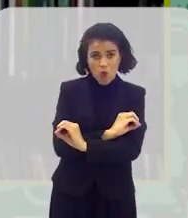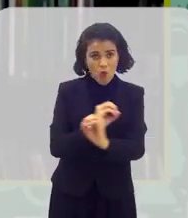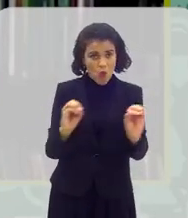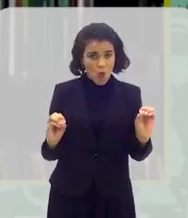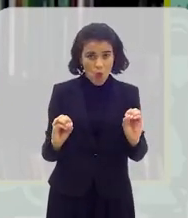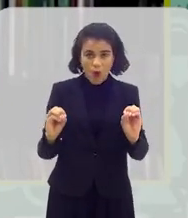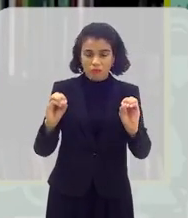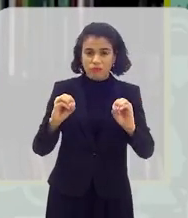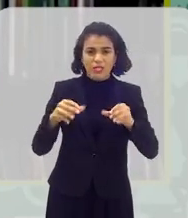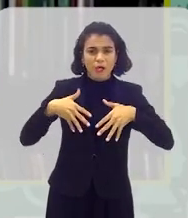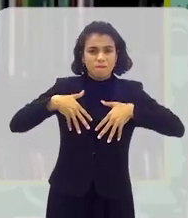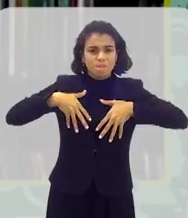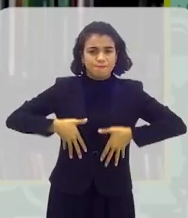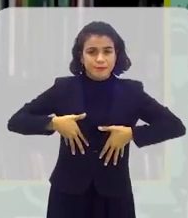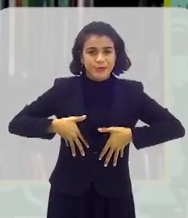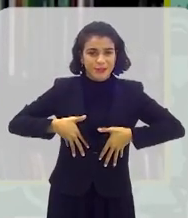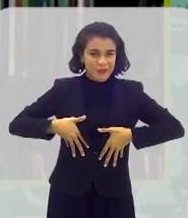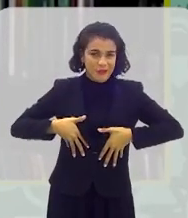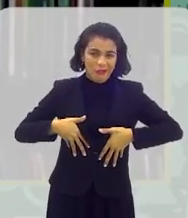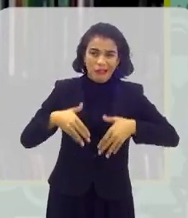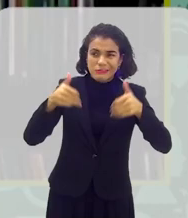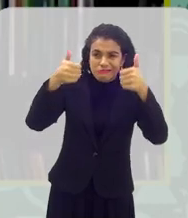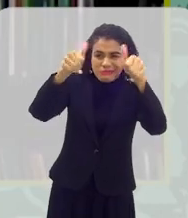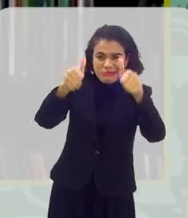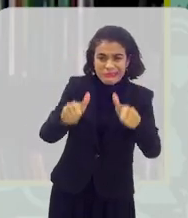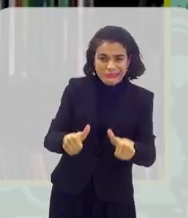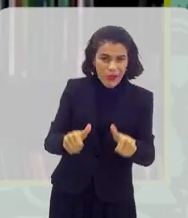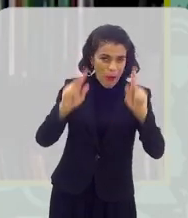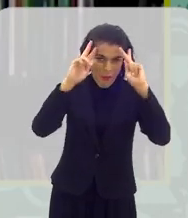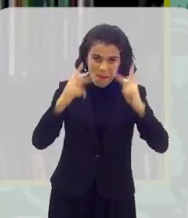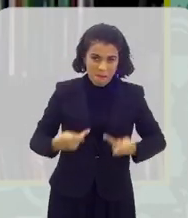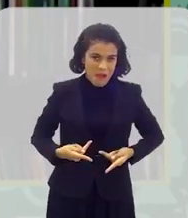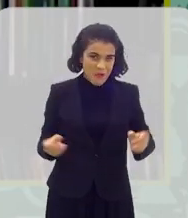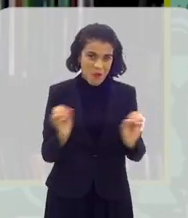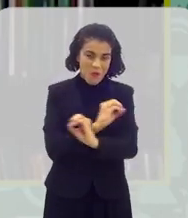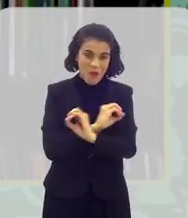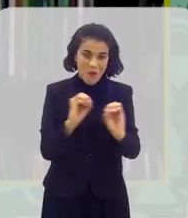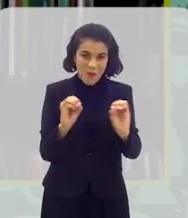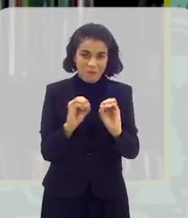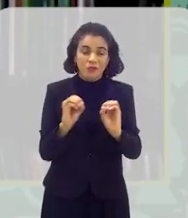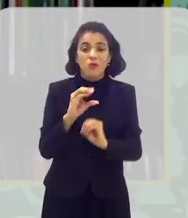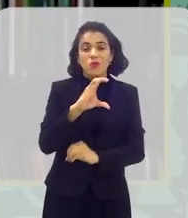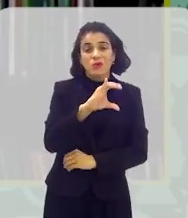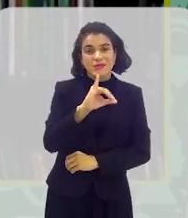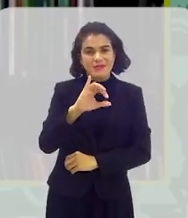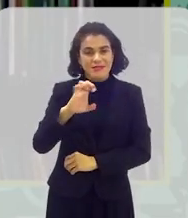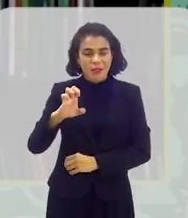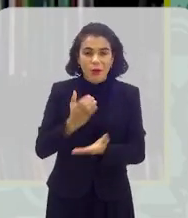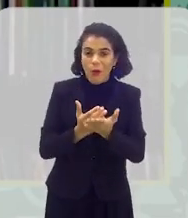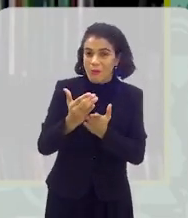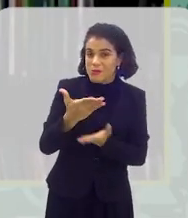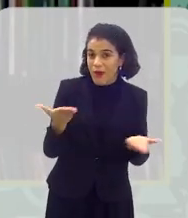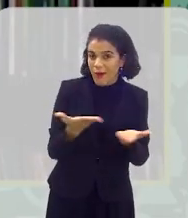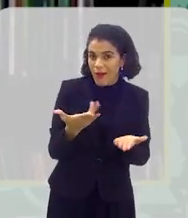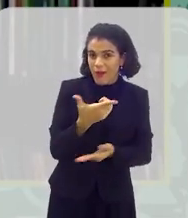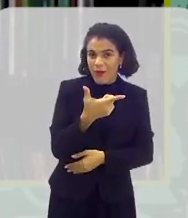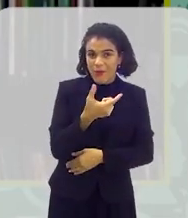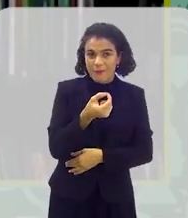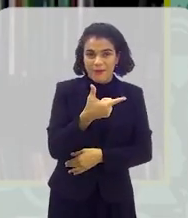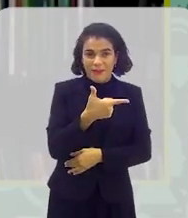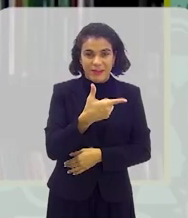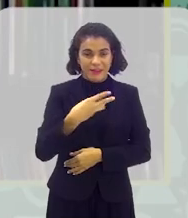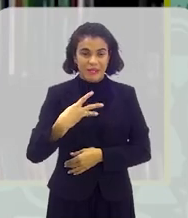né sem a subjetividade de uma análise do ser humano é uma experiência muito boa que você já começou agora em